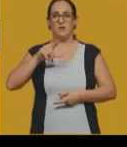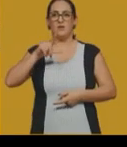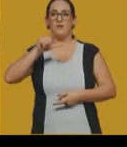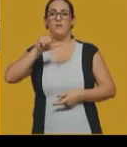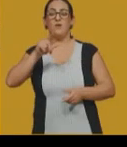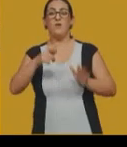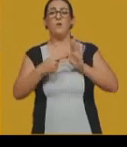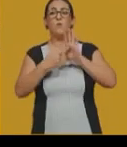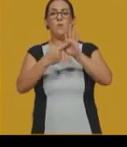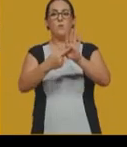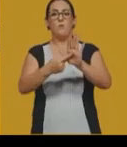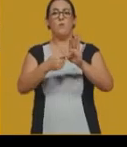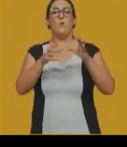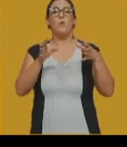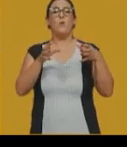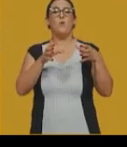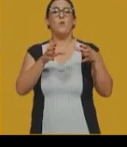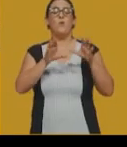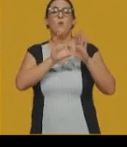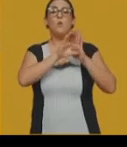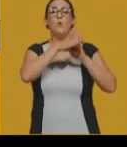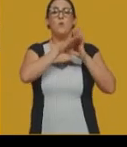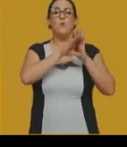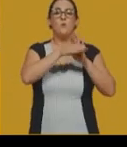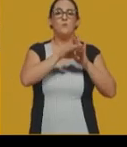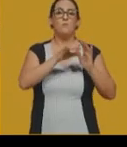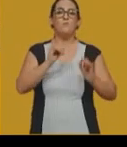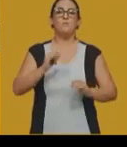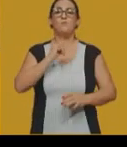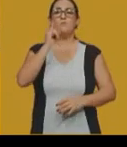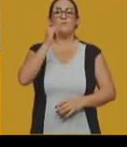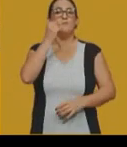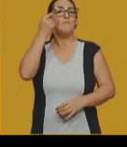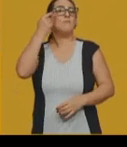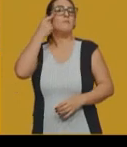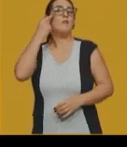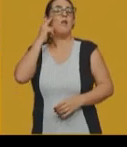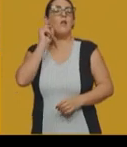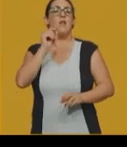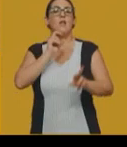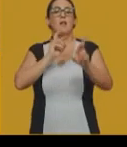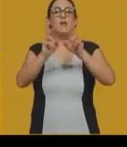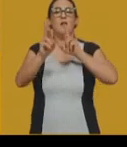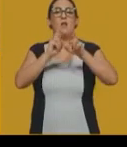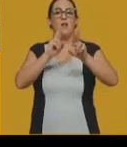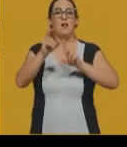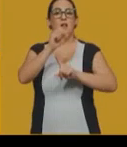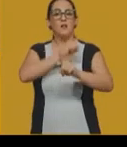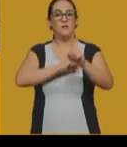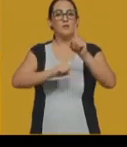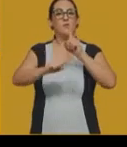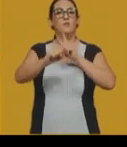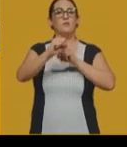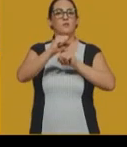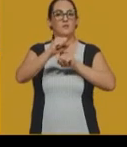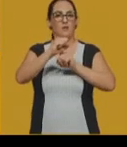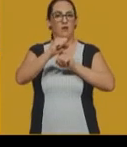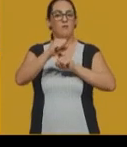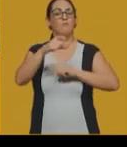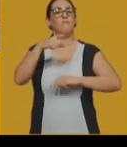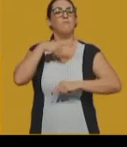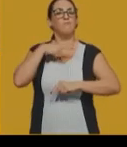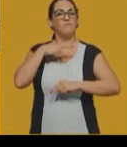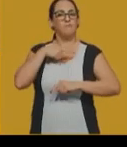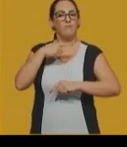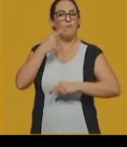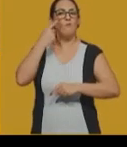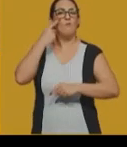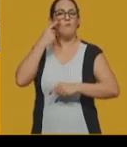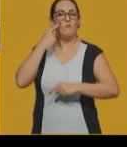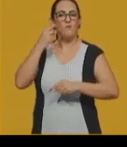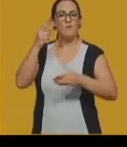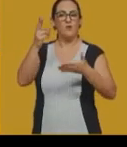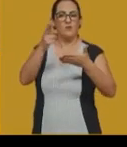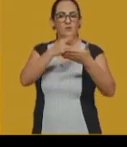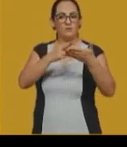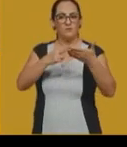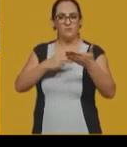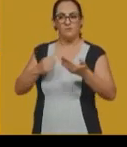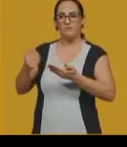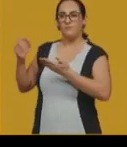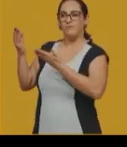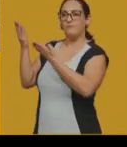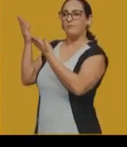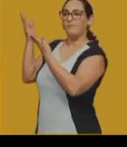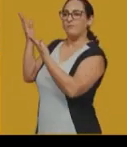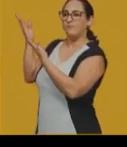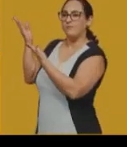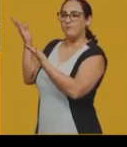o conceito de xenofobia, né, a gente pensa nessas relações sociais como elas estão muito relacionadas. A gente aqui tem uma imagem